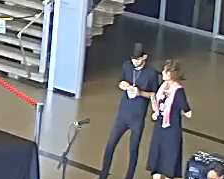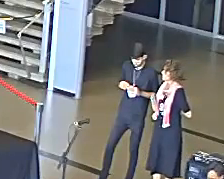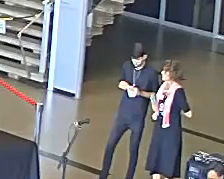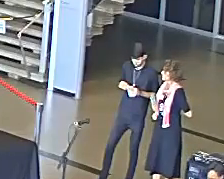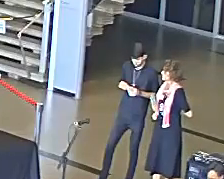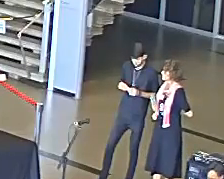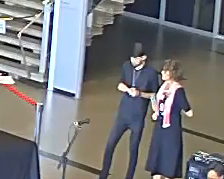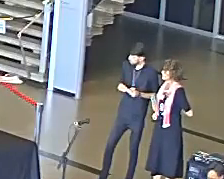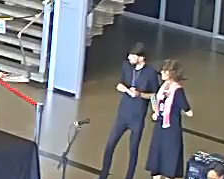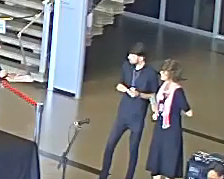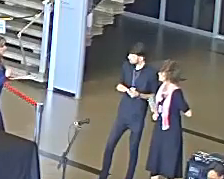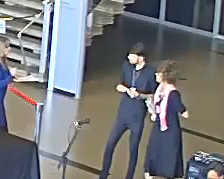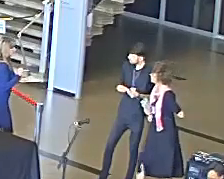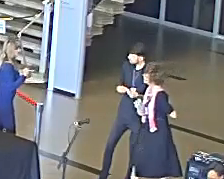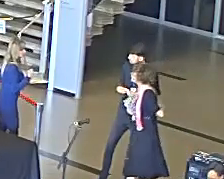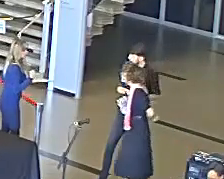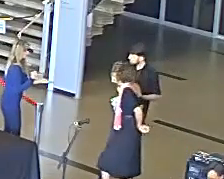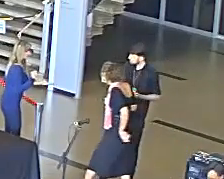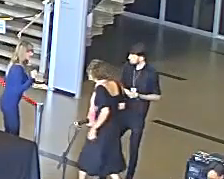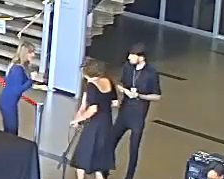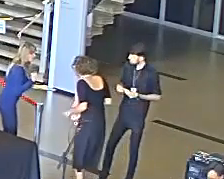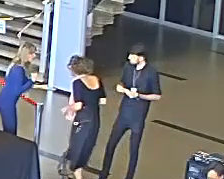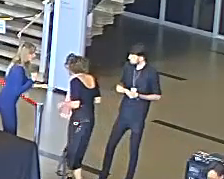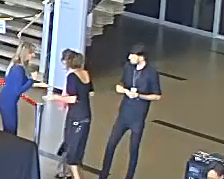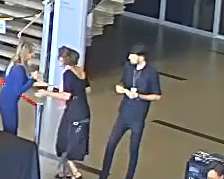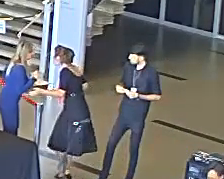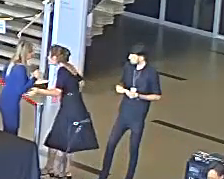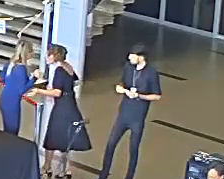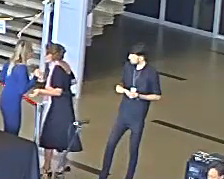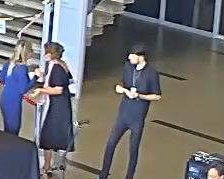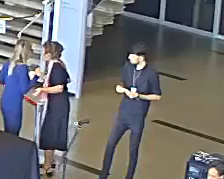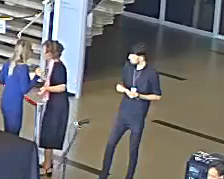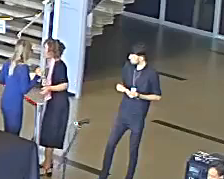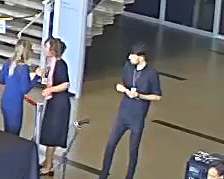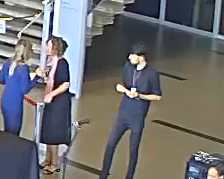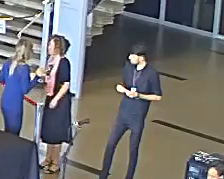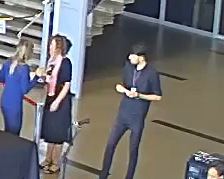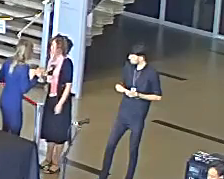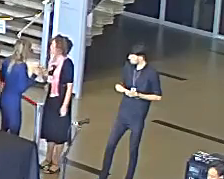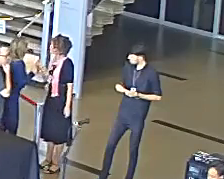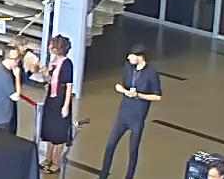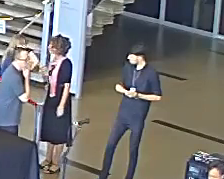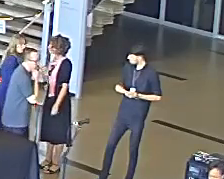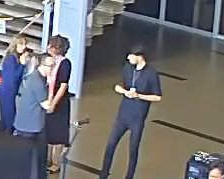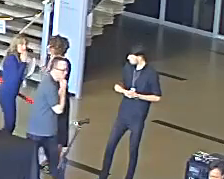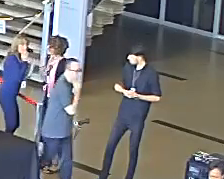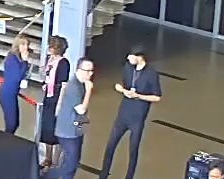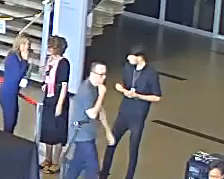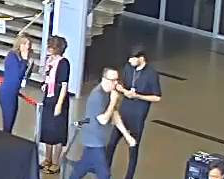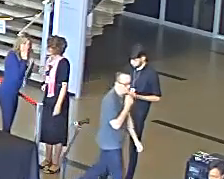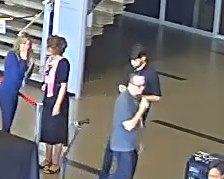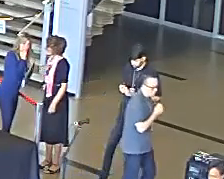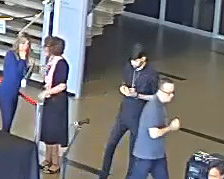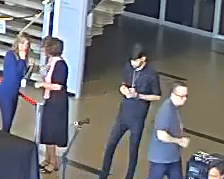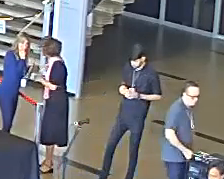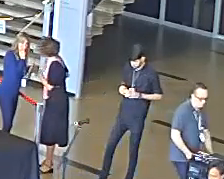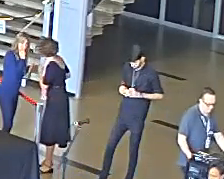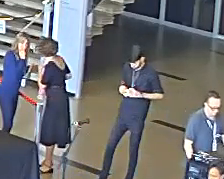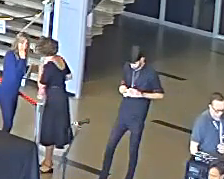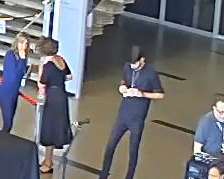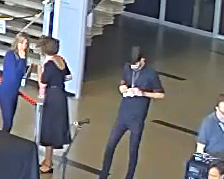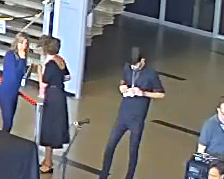consel estadual e aqui especificamente No que diz respeito Essa audiência